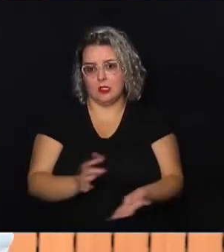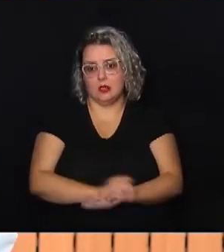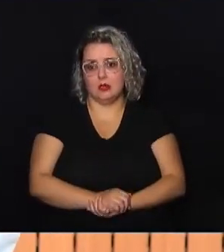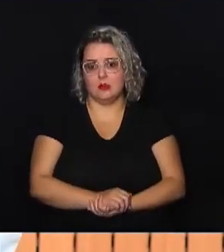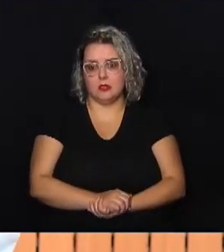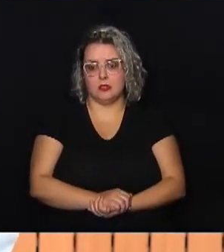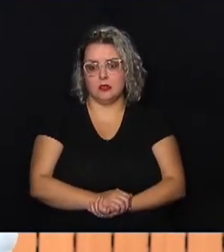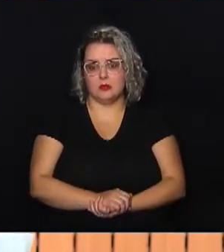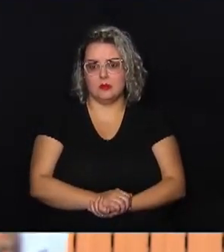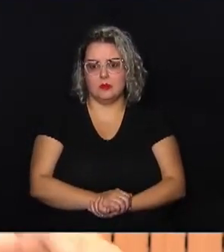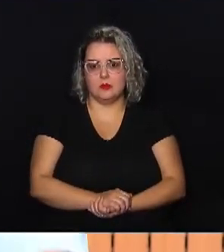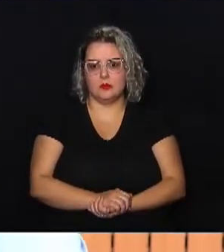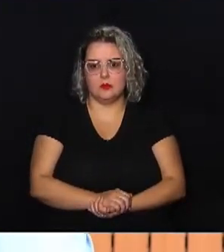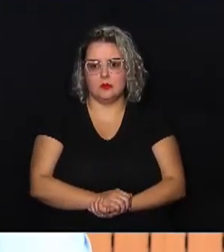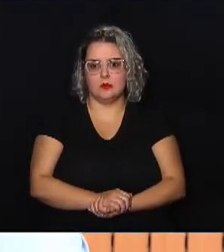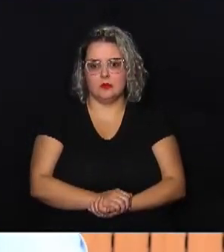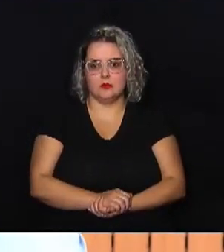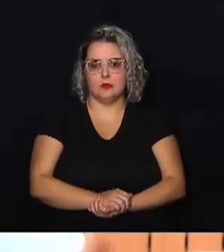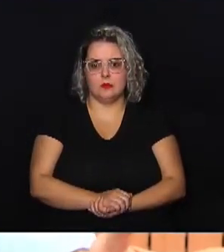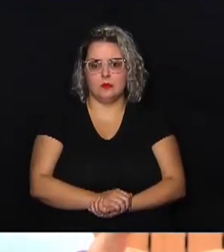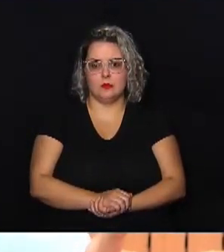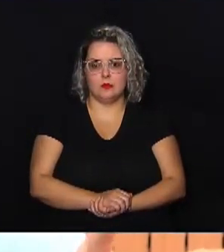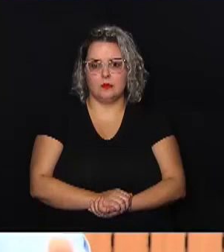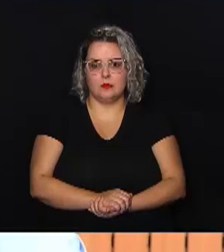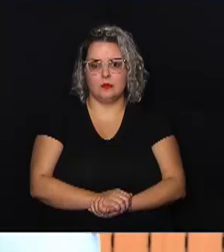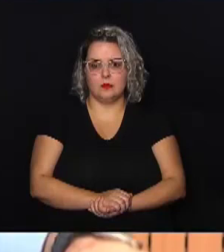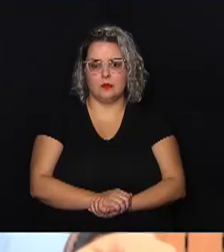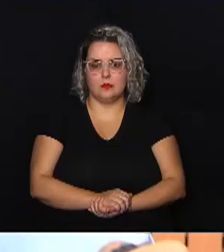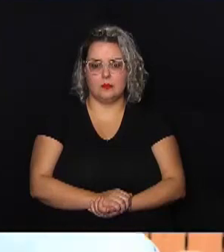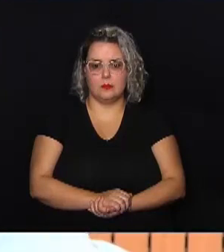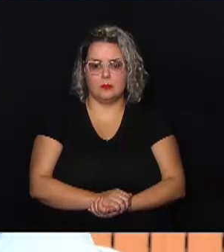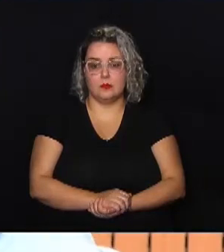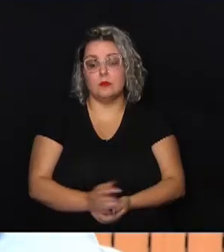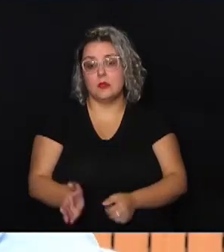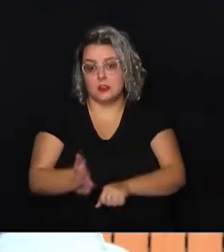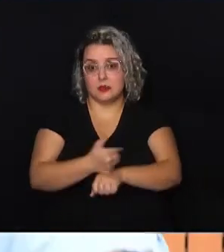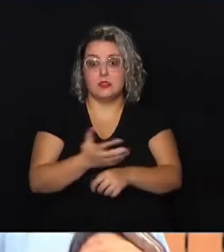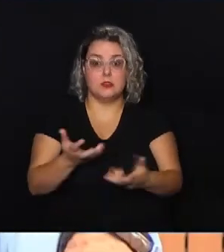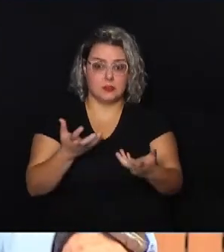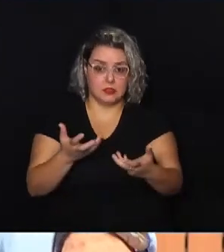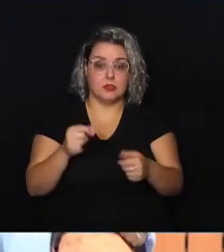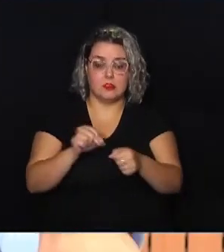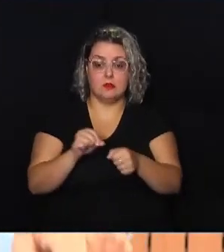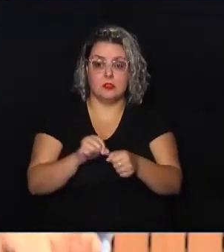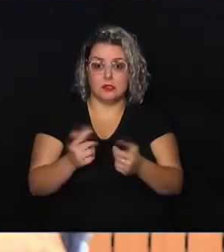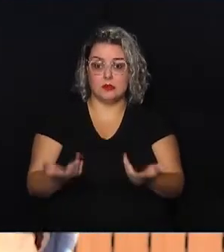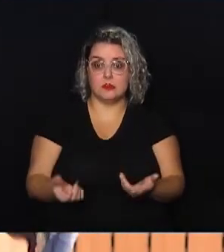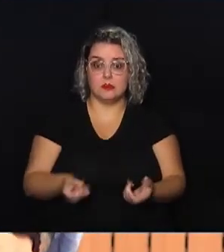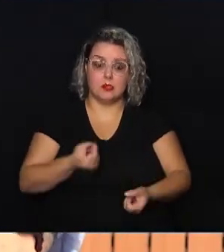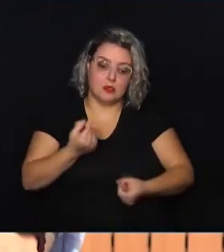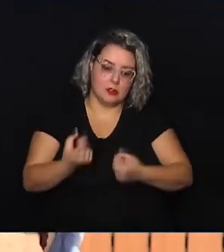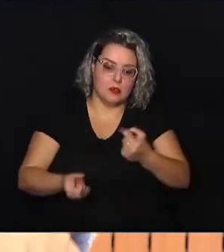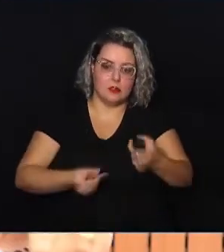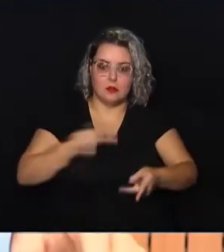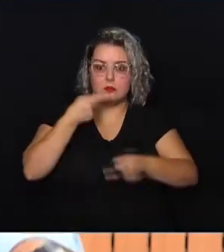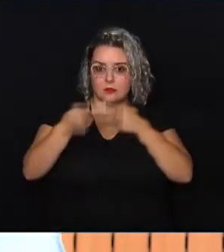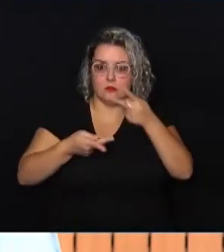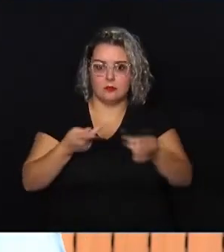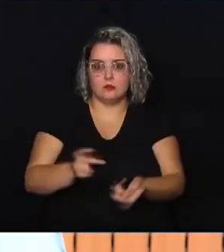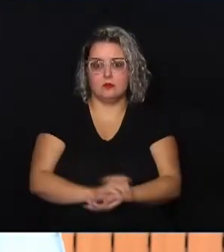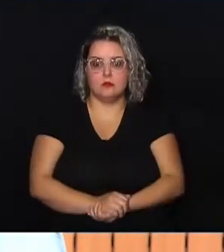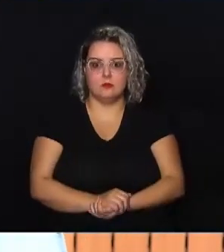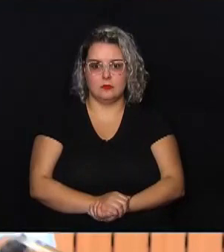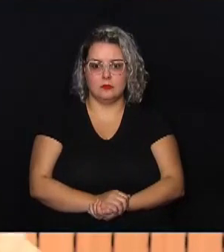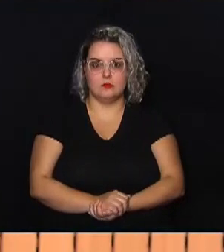já dar por encerrado, mas antes eu gostaria de fazer aqui algumas considerações, eu não tenho